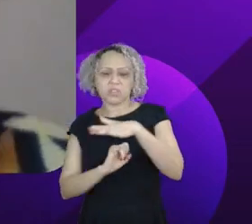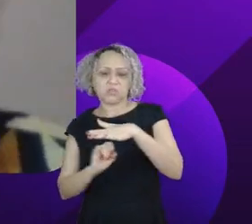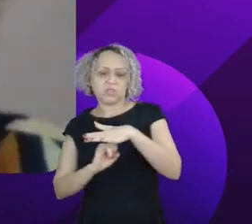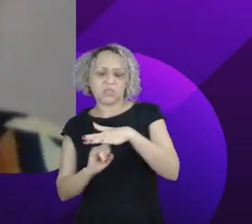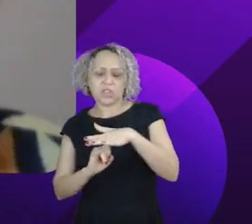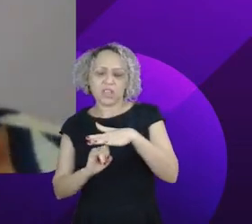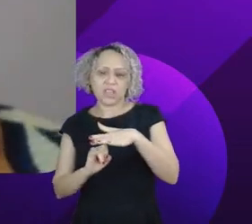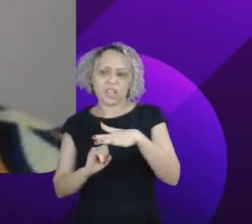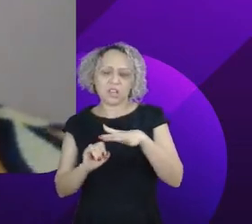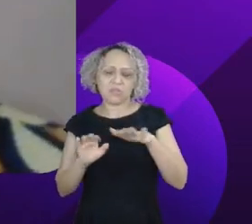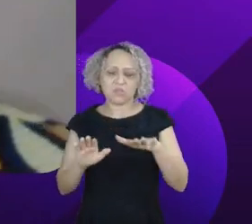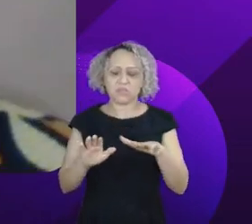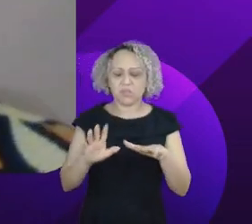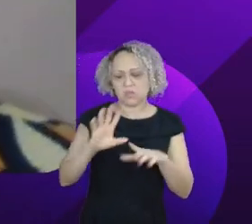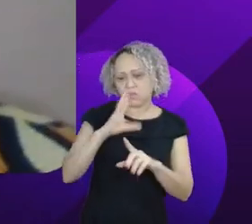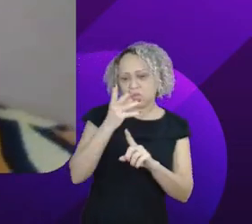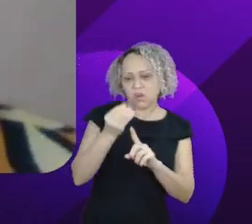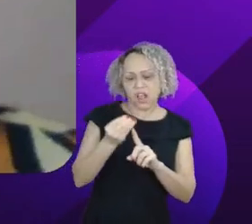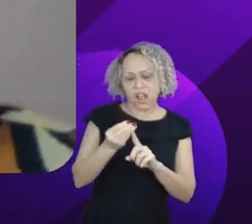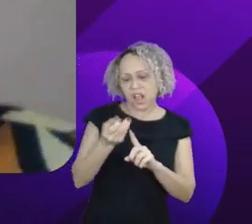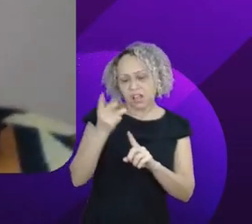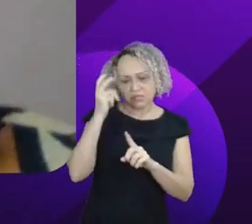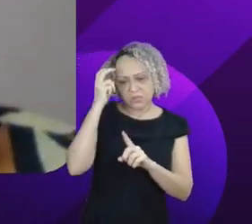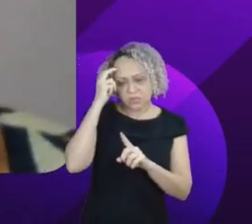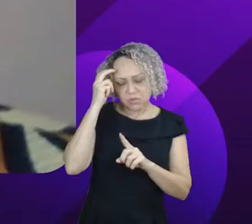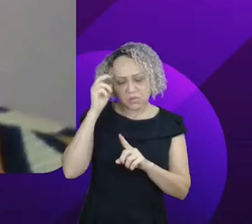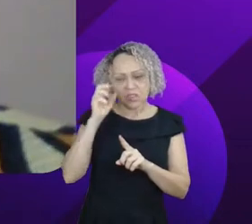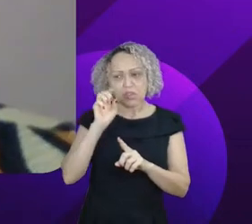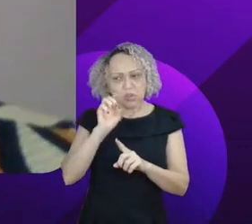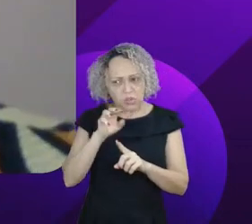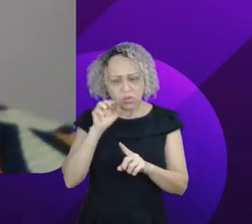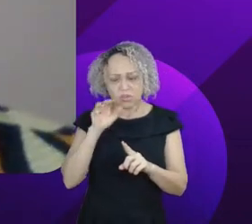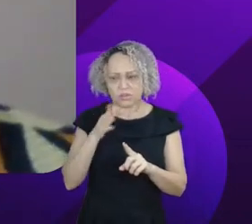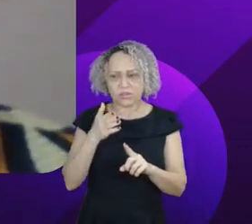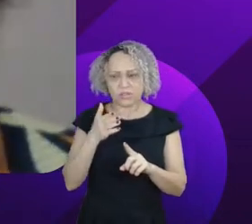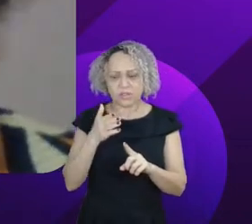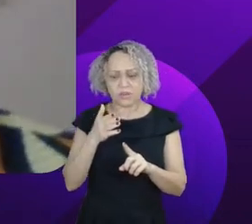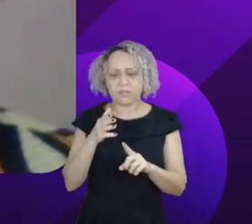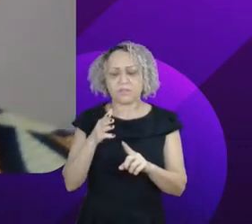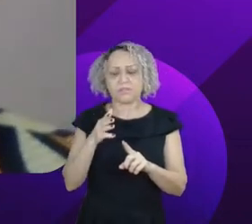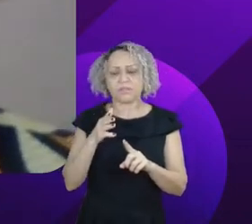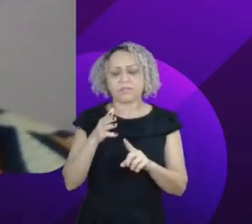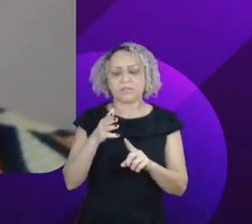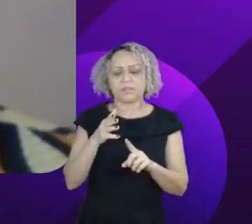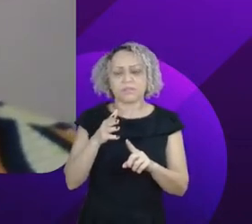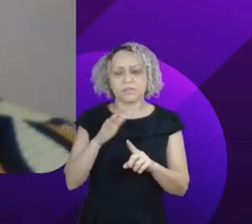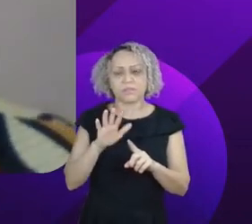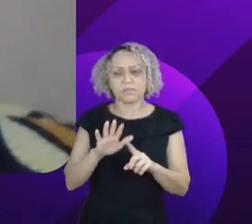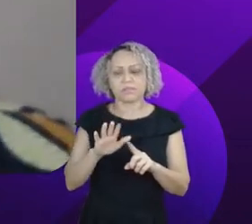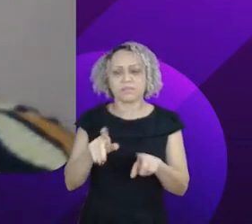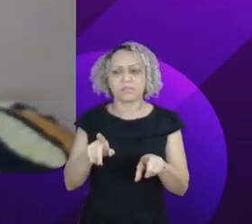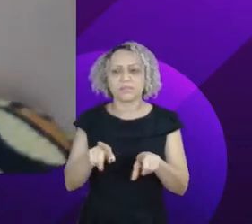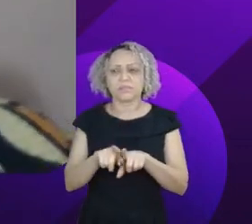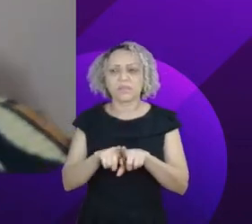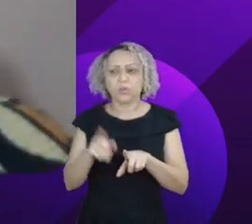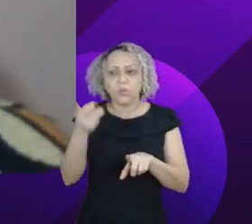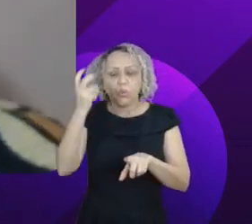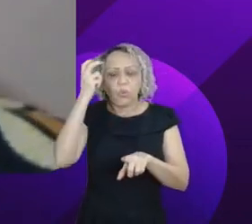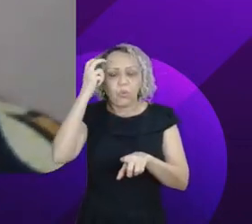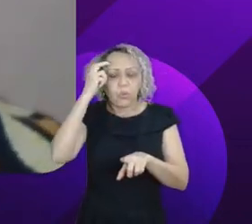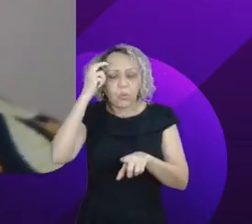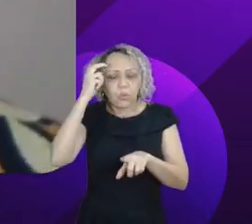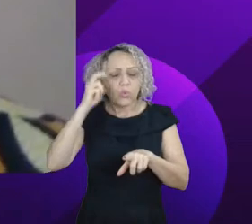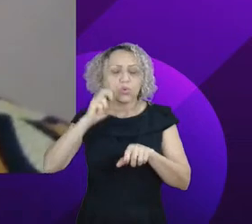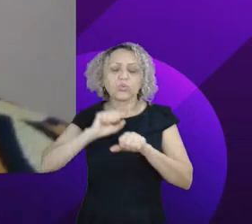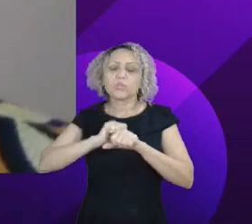cultura apenas como arte, em cultura apenas como determinados segmentos, mas cultura na sua